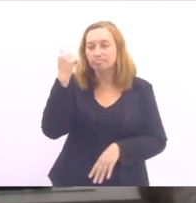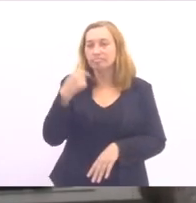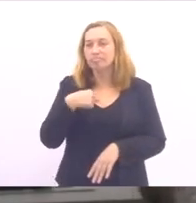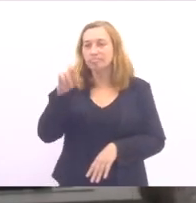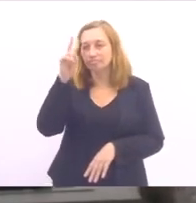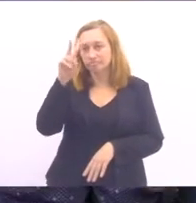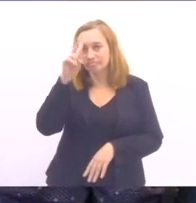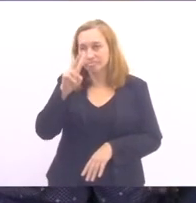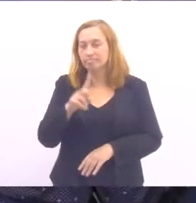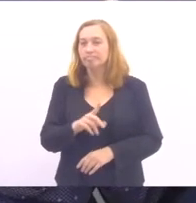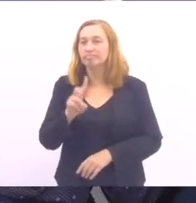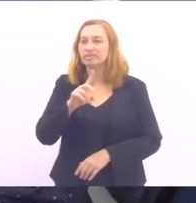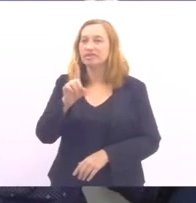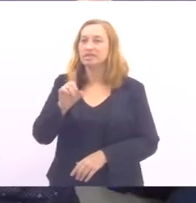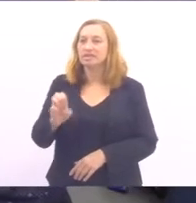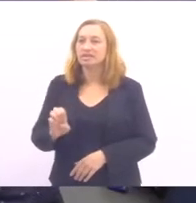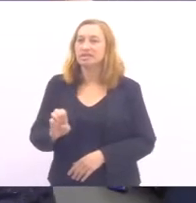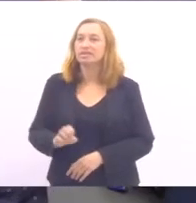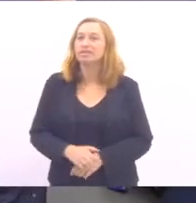agora, Denise,